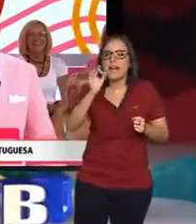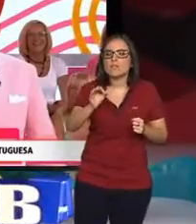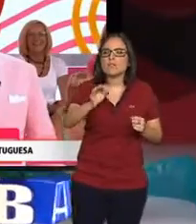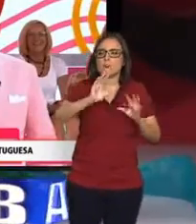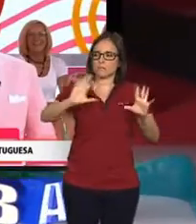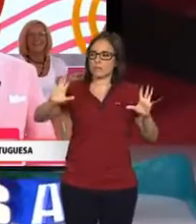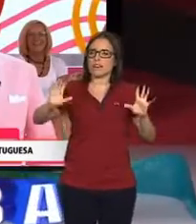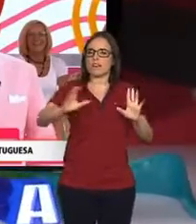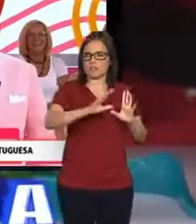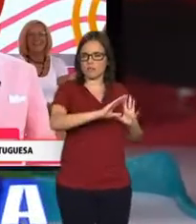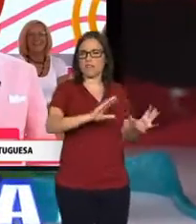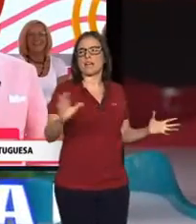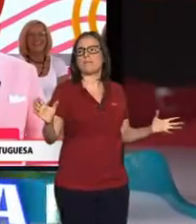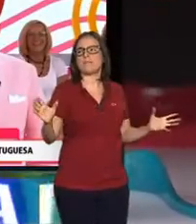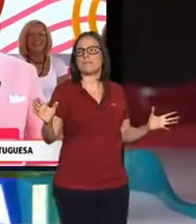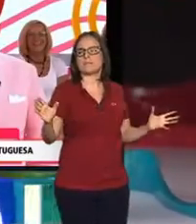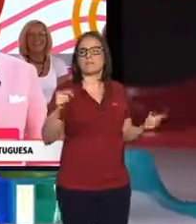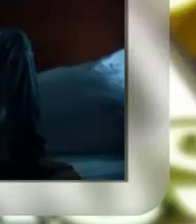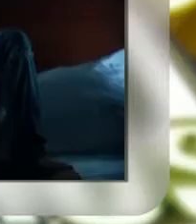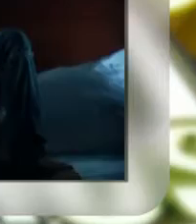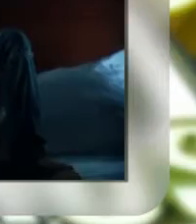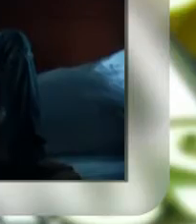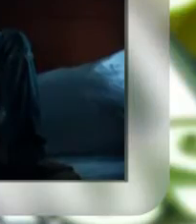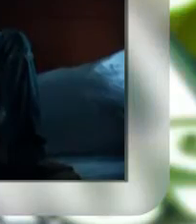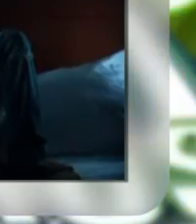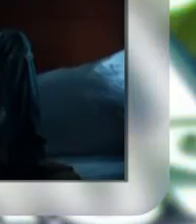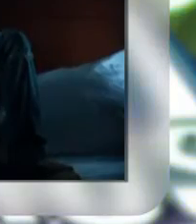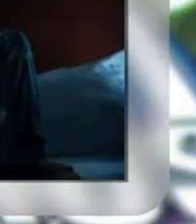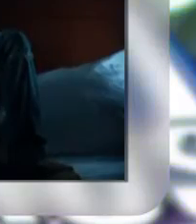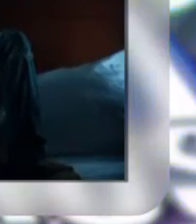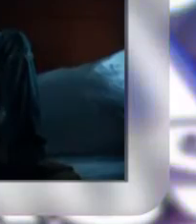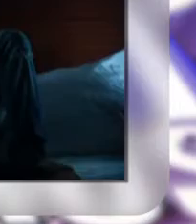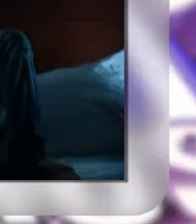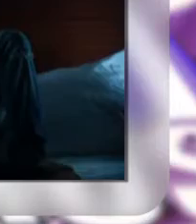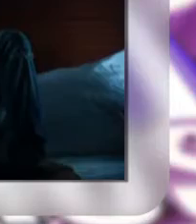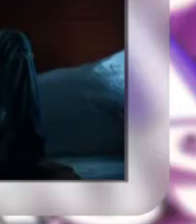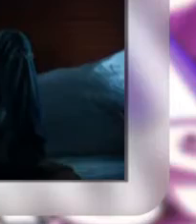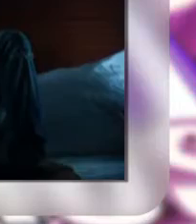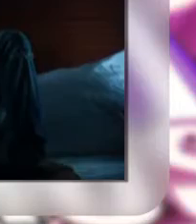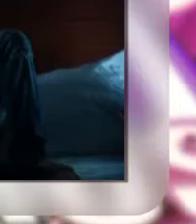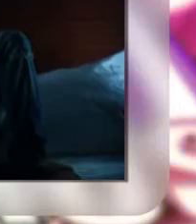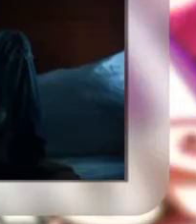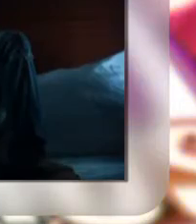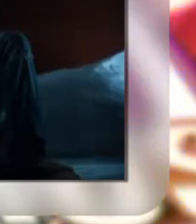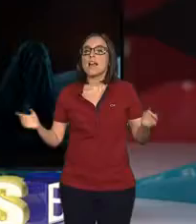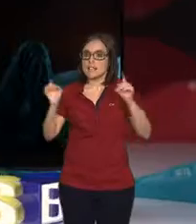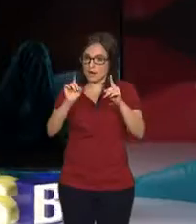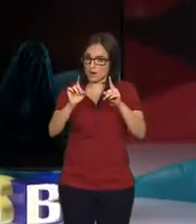Leandro para começar sofre na cama não posso fazer nada